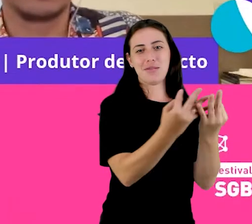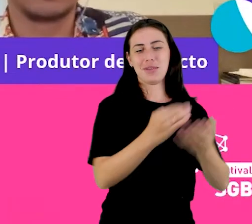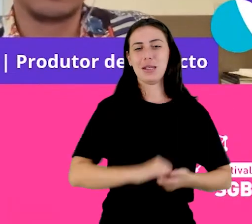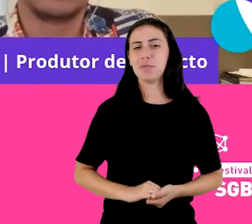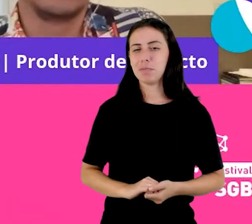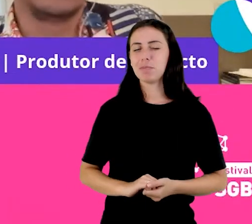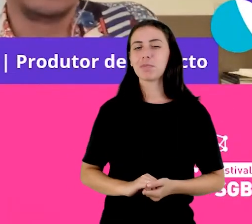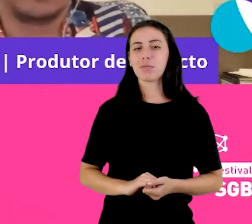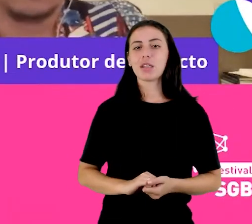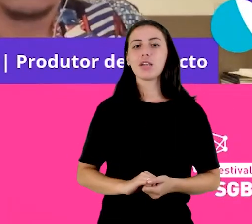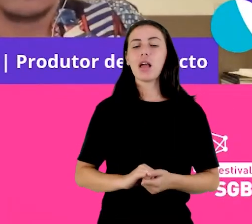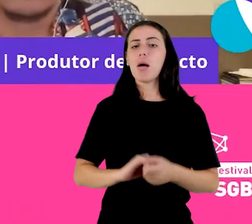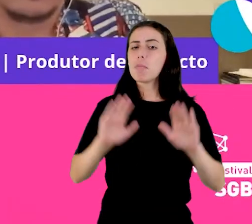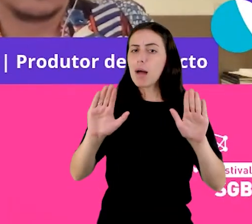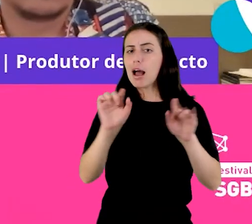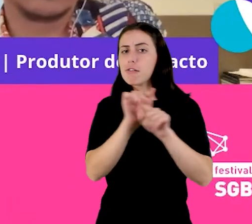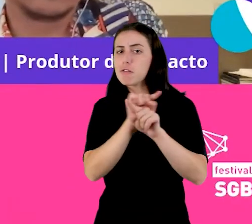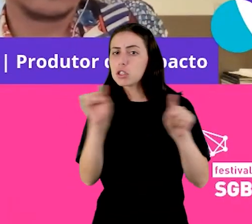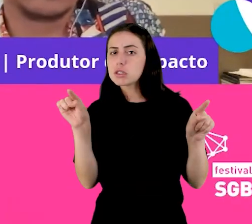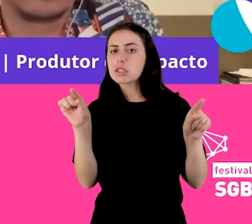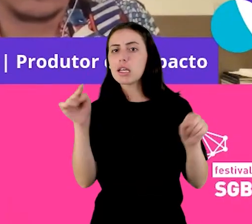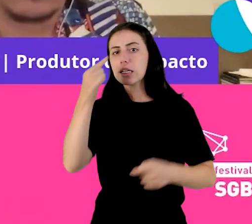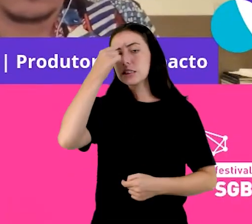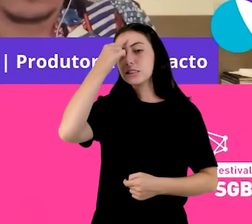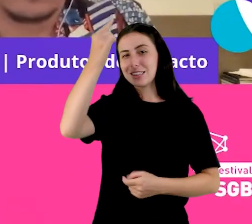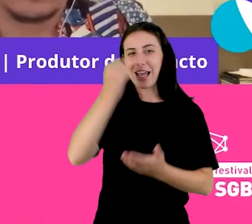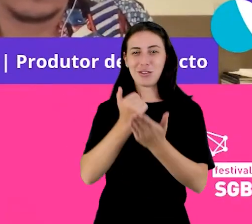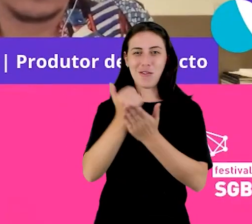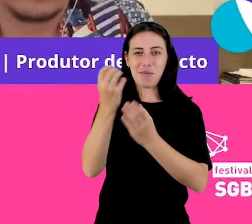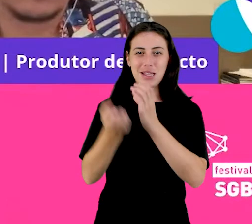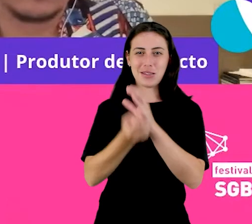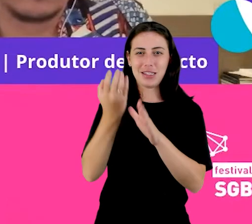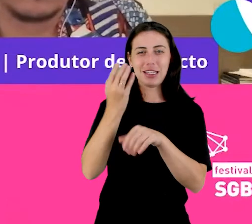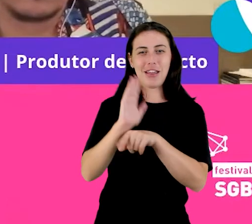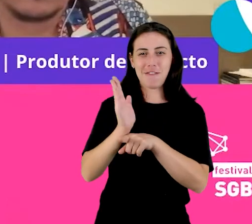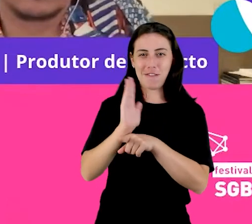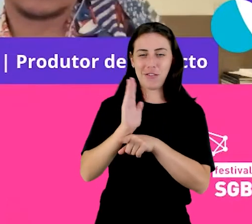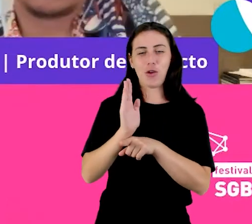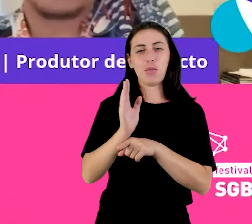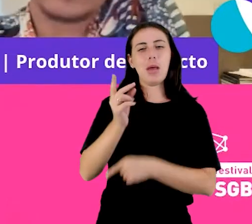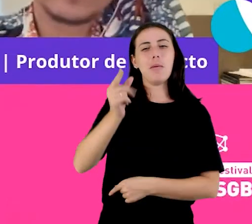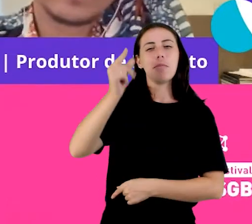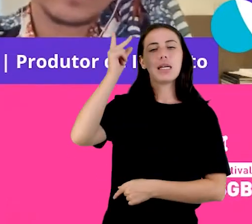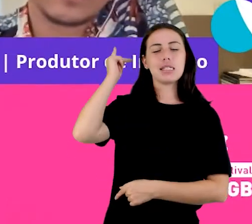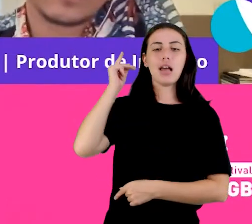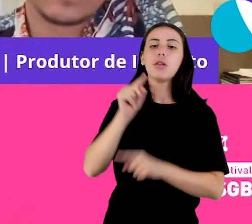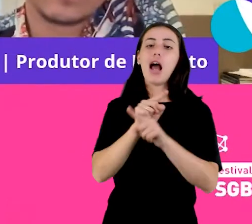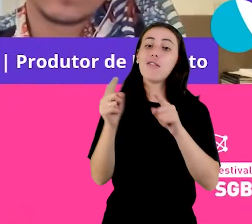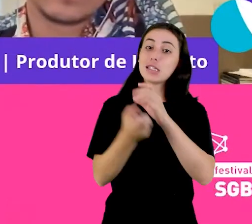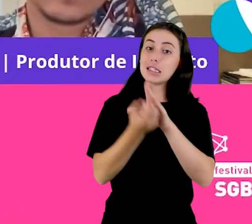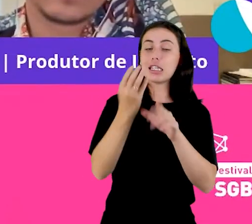esse documentário, e os educadores. A diretora e você, enquanto produtor de impacto, inicialmente